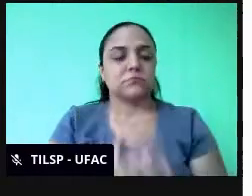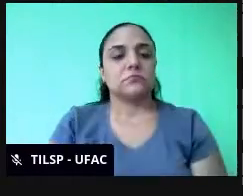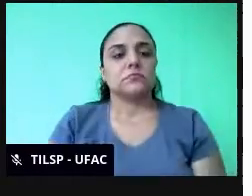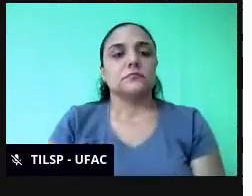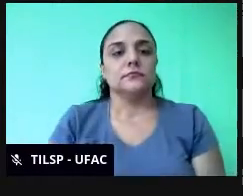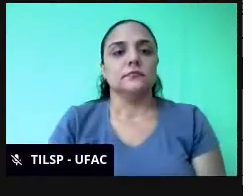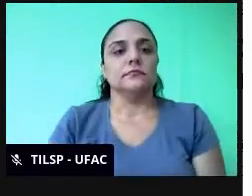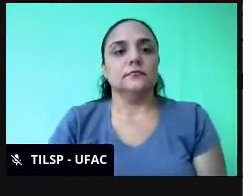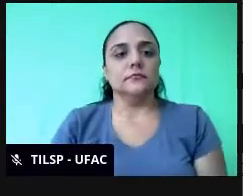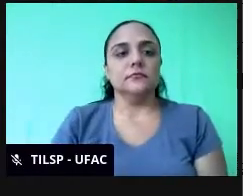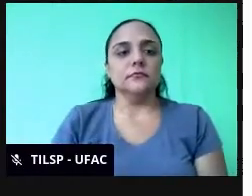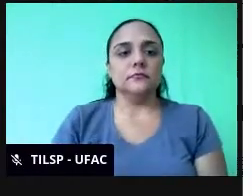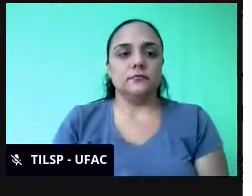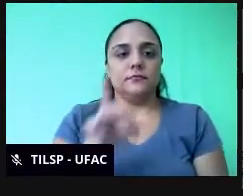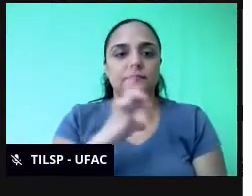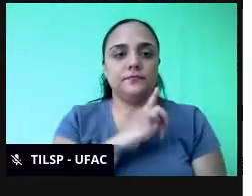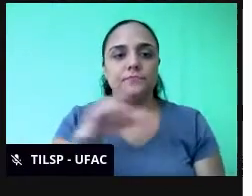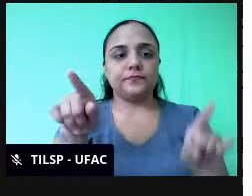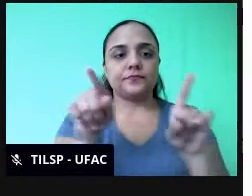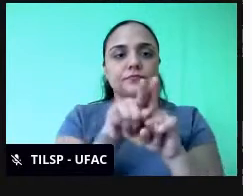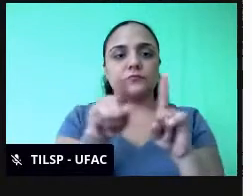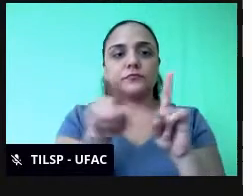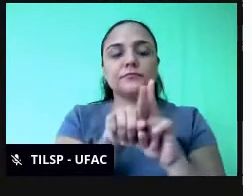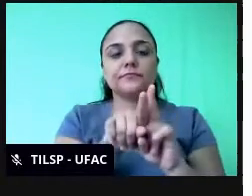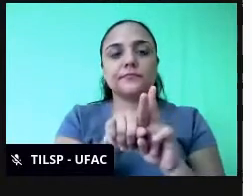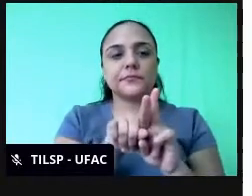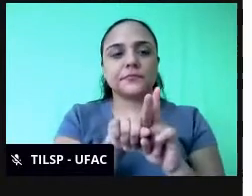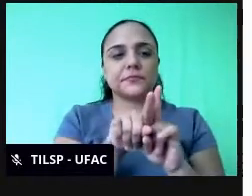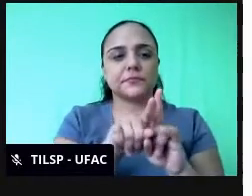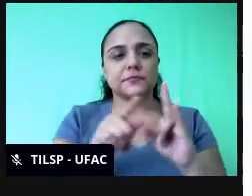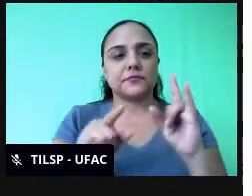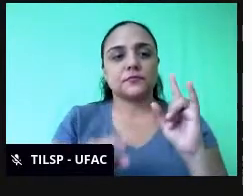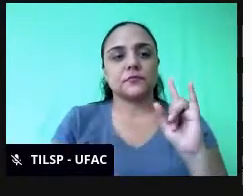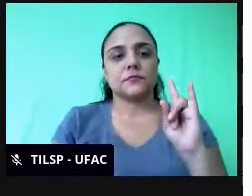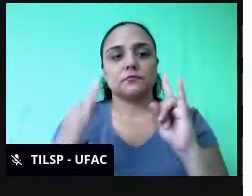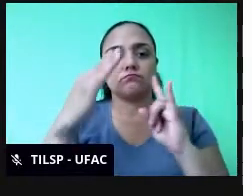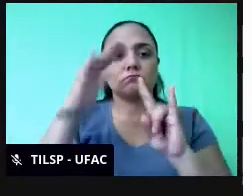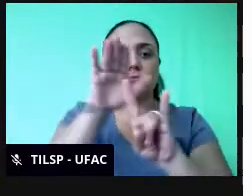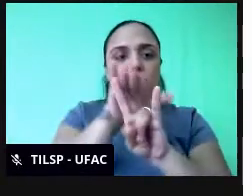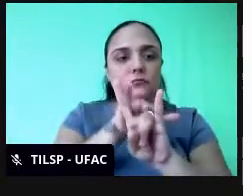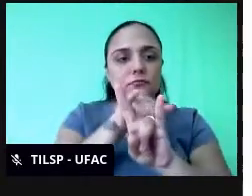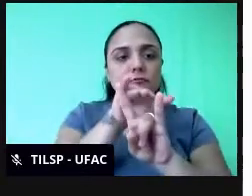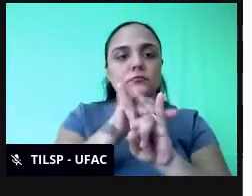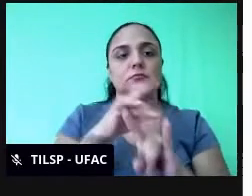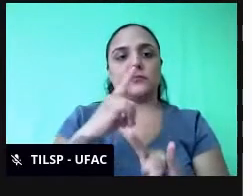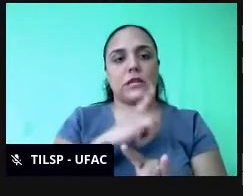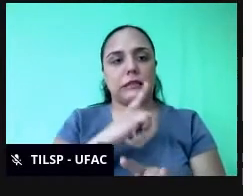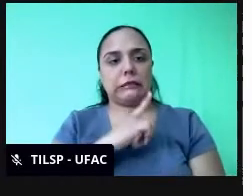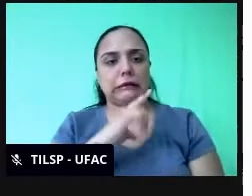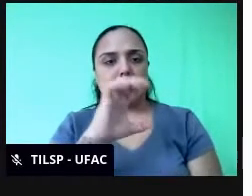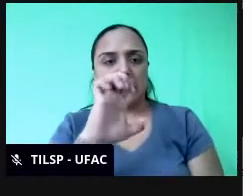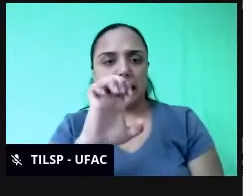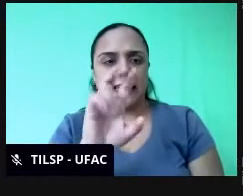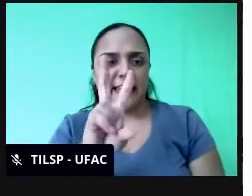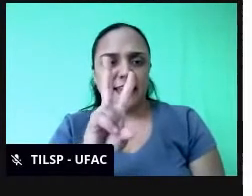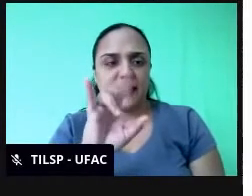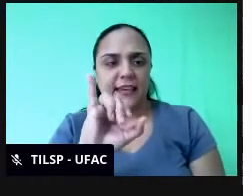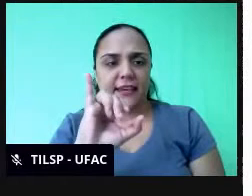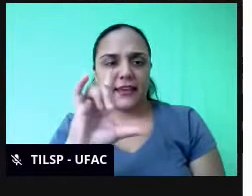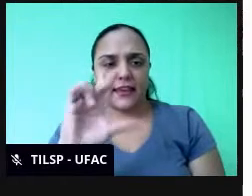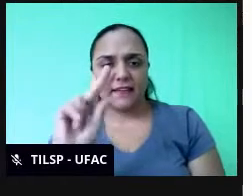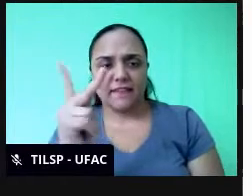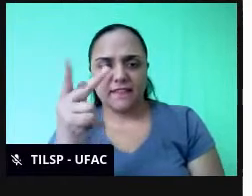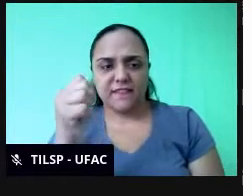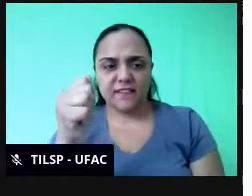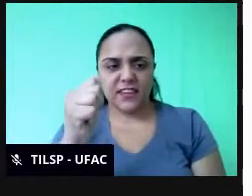suplementos proteicos veganos, como, por exemplo, suplementos de proteína de ervilha. Temos também